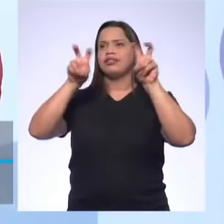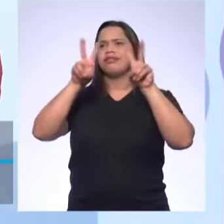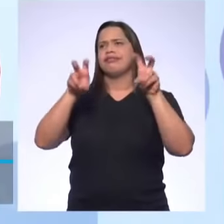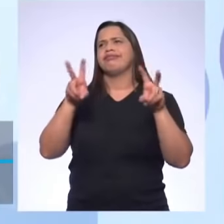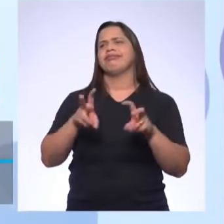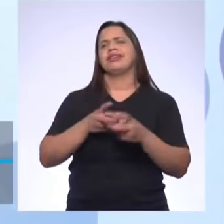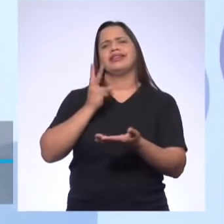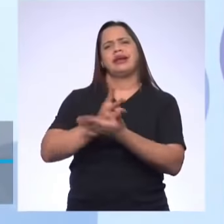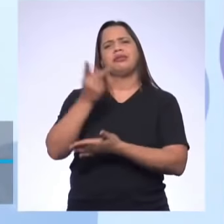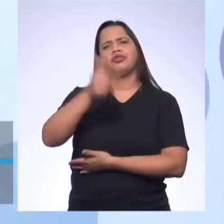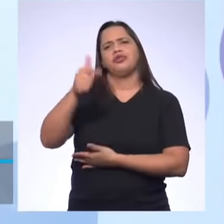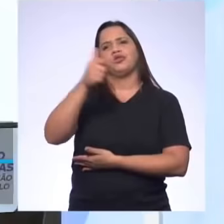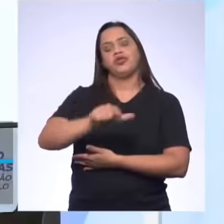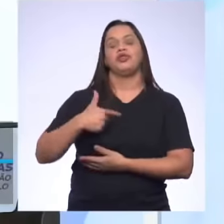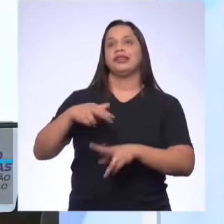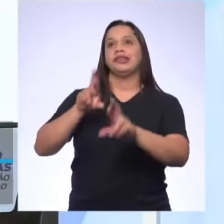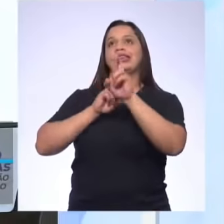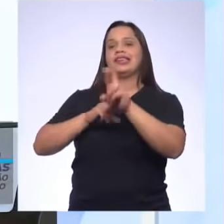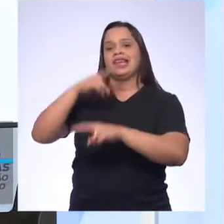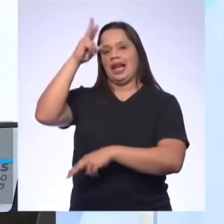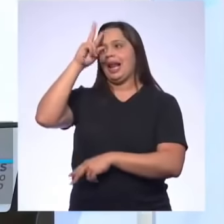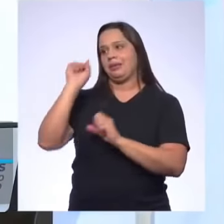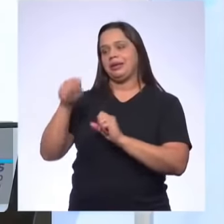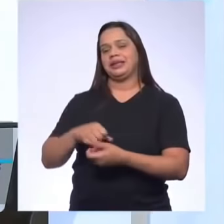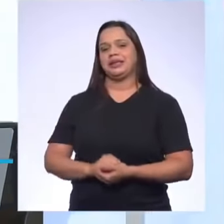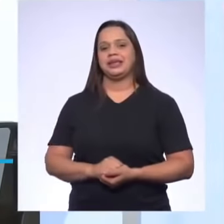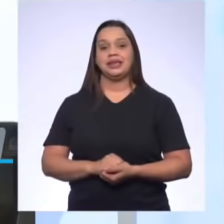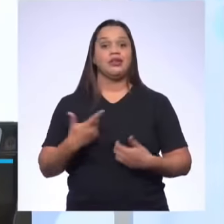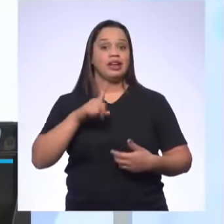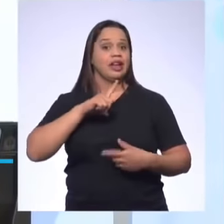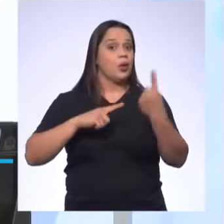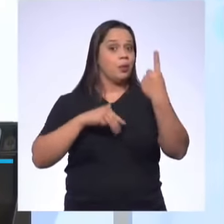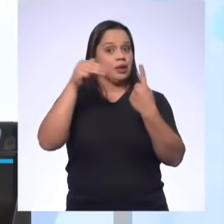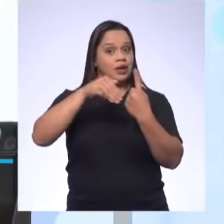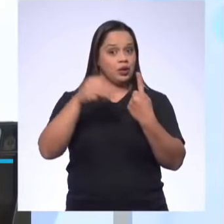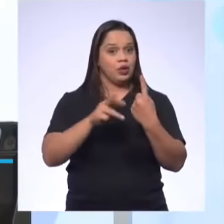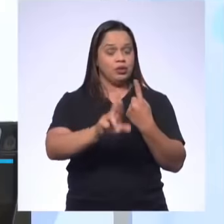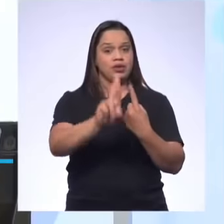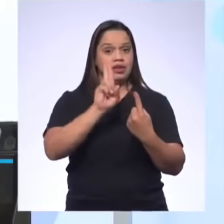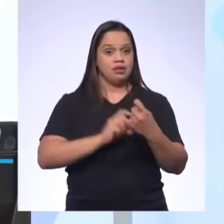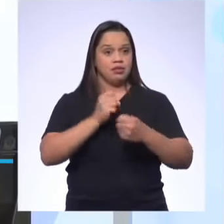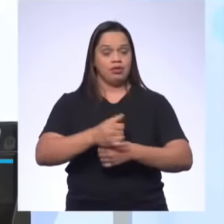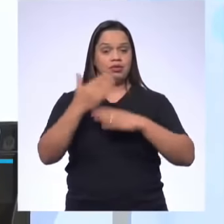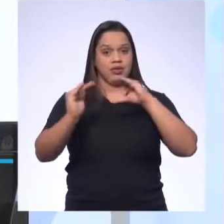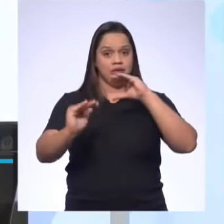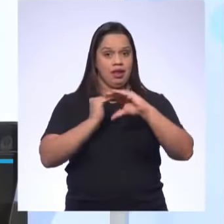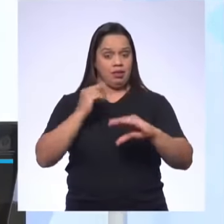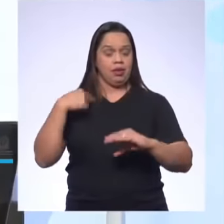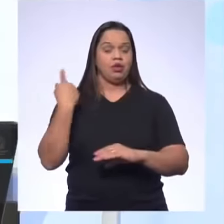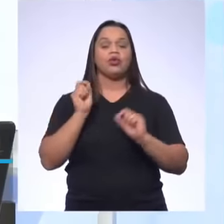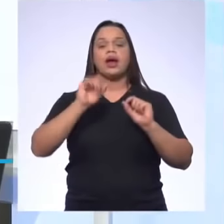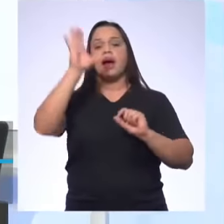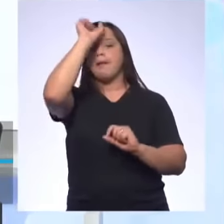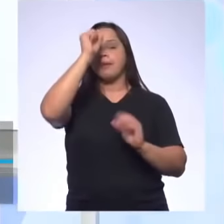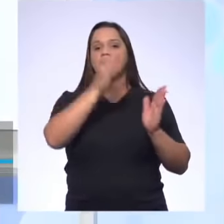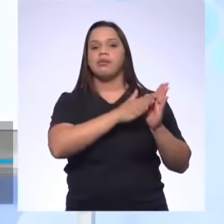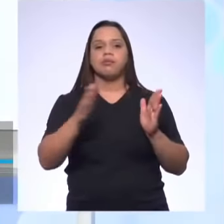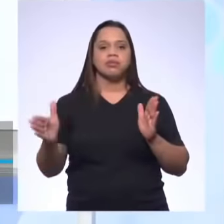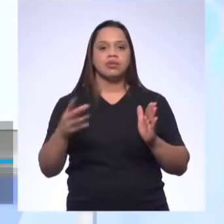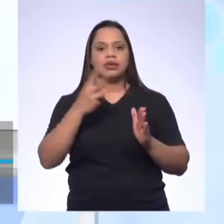aulas, né, Antônia? Espero que eles lembrem. Tem que lembrar. Então, você vai ter 1 minutinho para você escrever no chat o que nós aprendemos ao longo desse